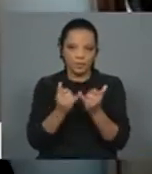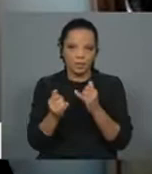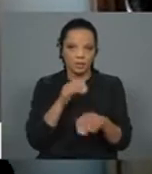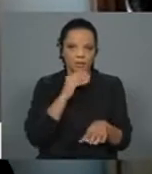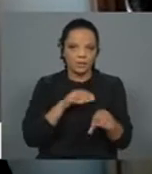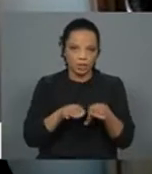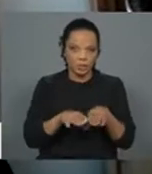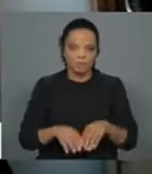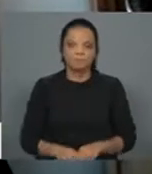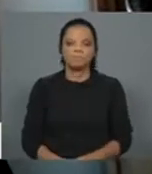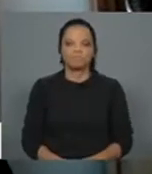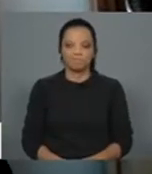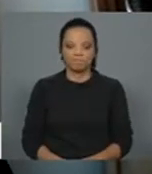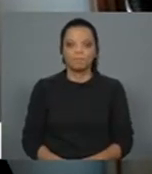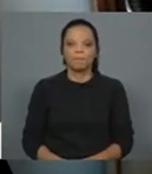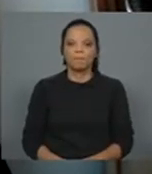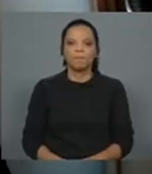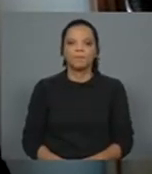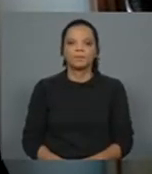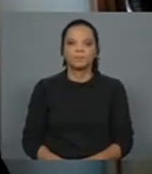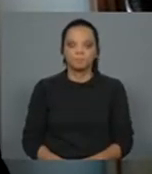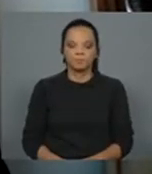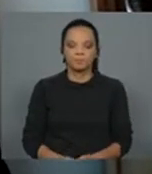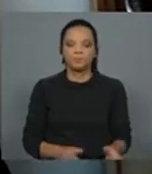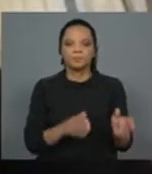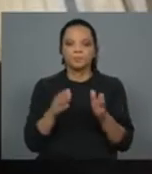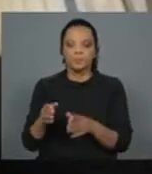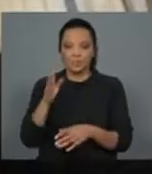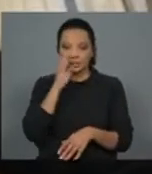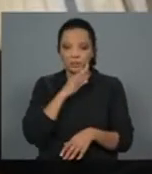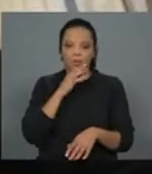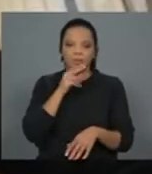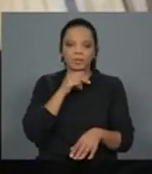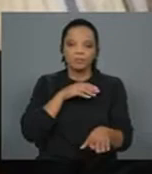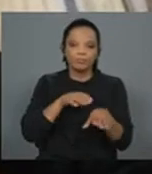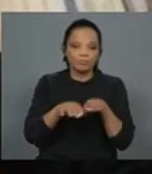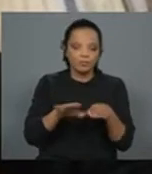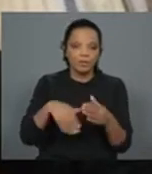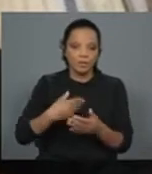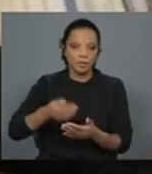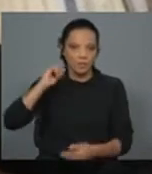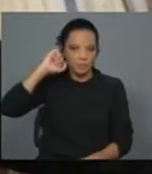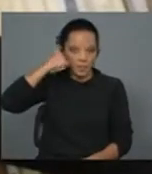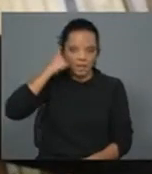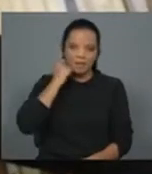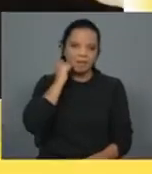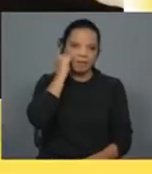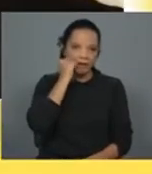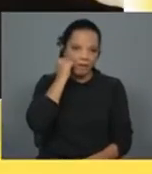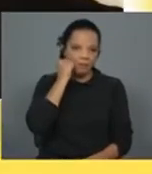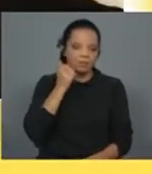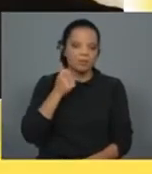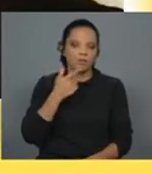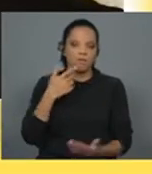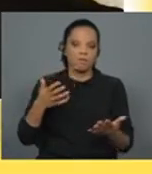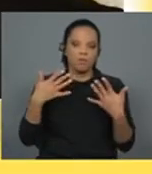sísmica. Morrad, e o que faz com que um sismo tenha consequências graves, enormes,